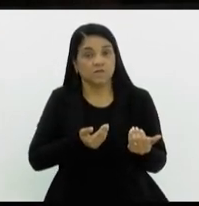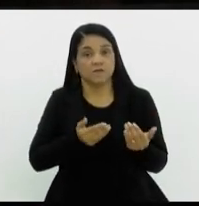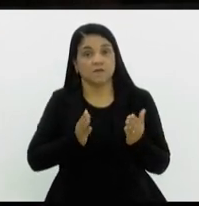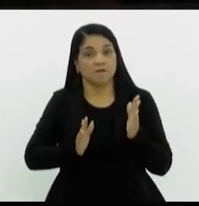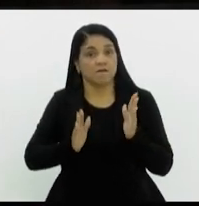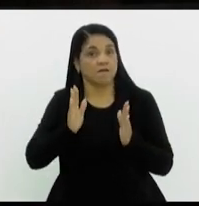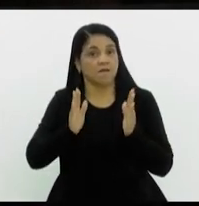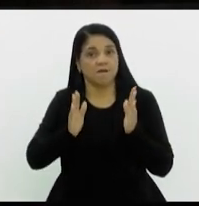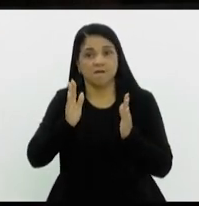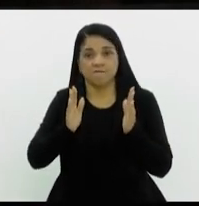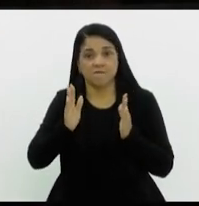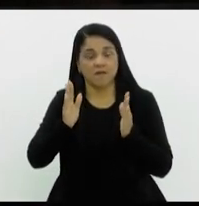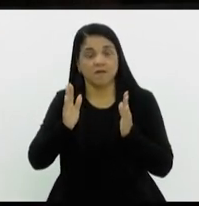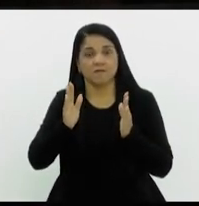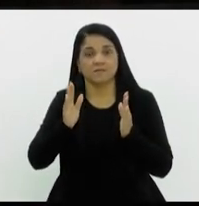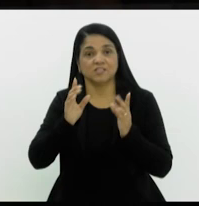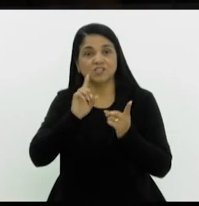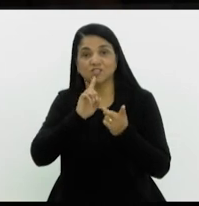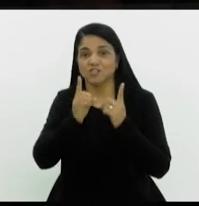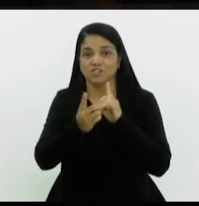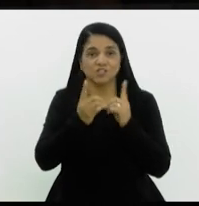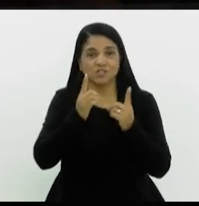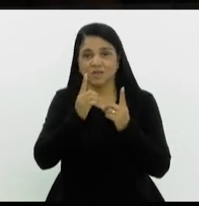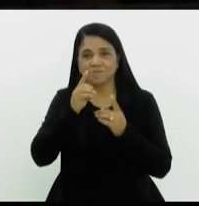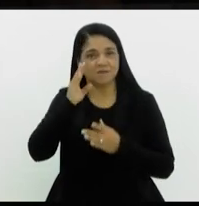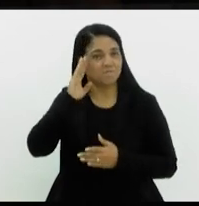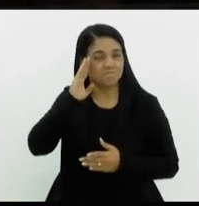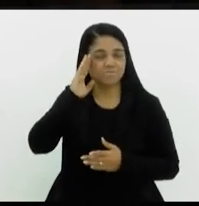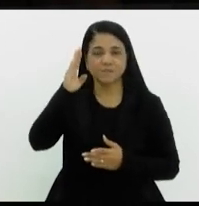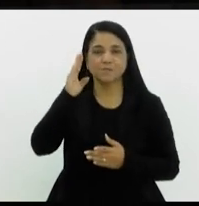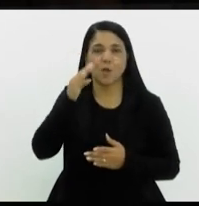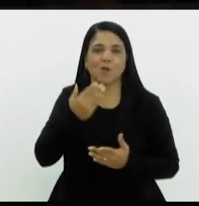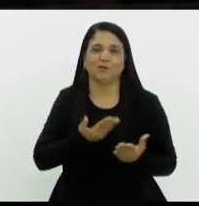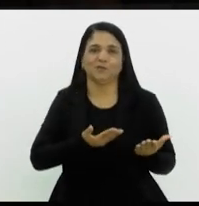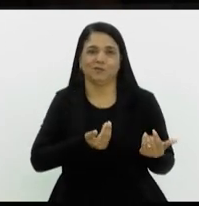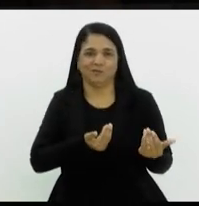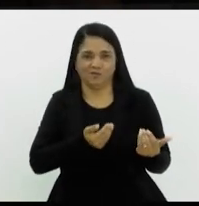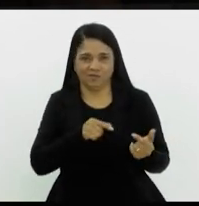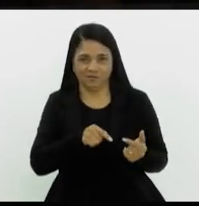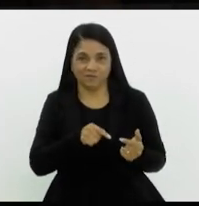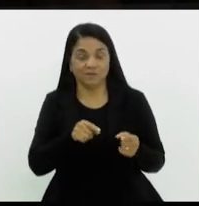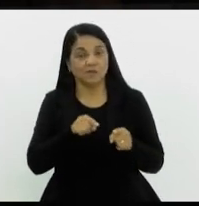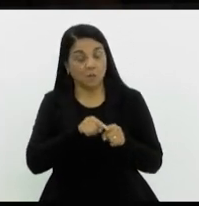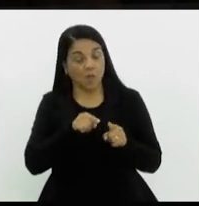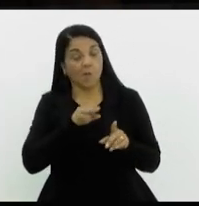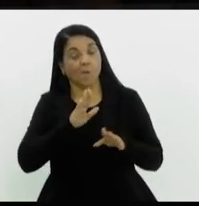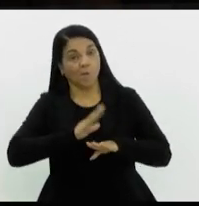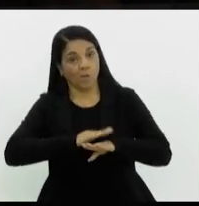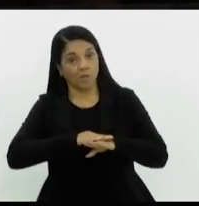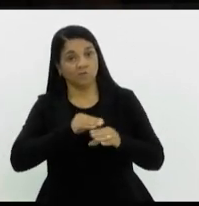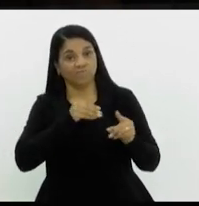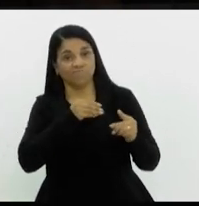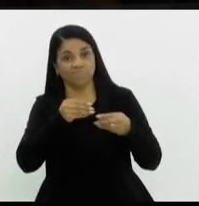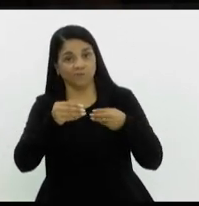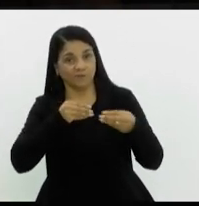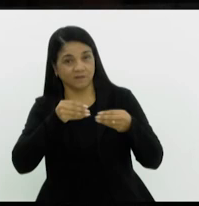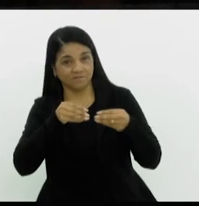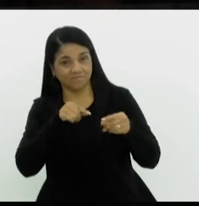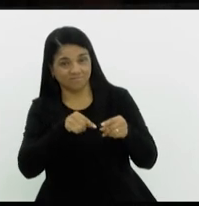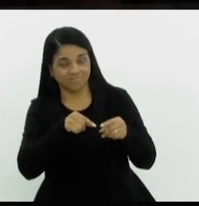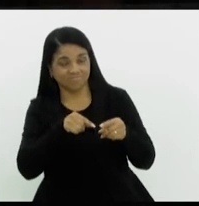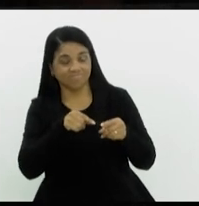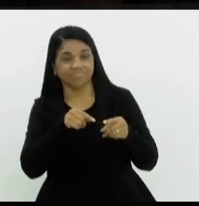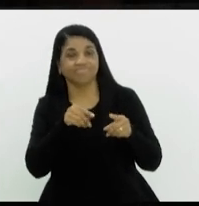e promissora da vida de um indivíduo. No entanto, também é um momento de vulnerabilidade, onde o suporte